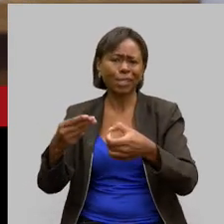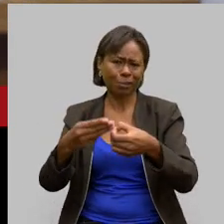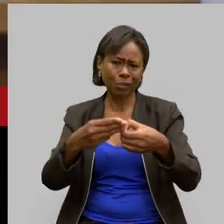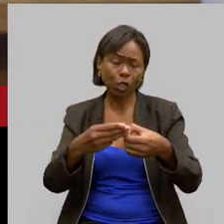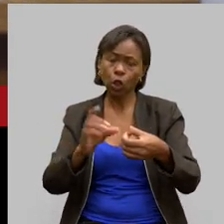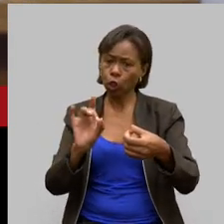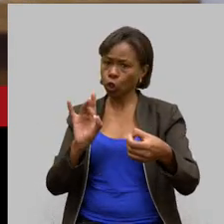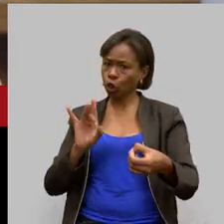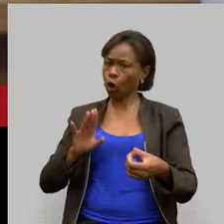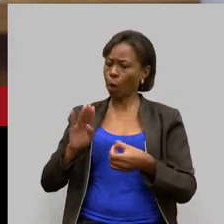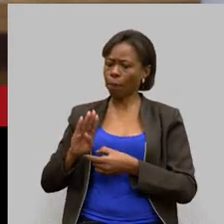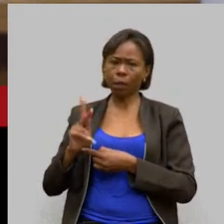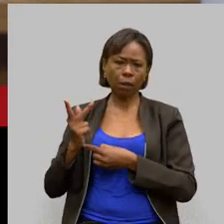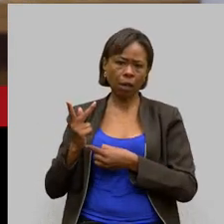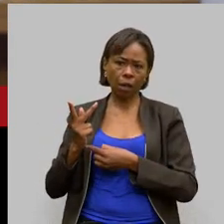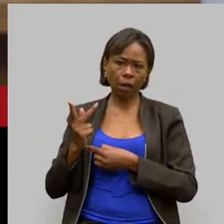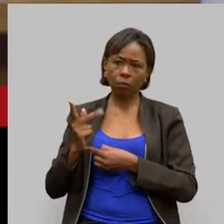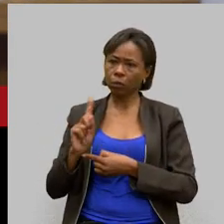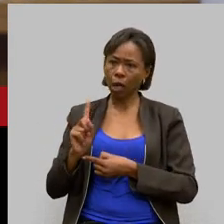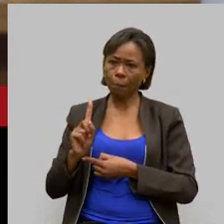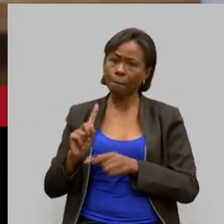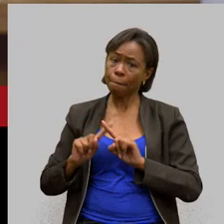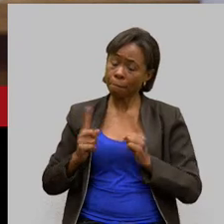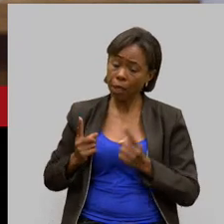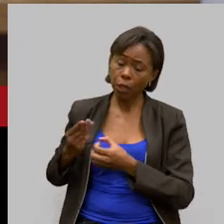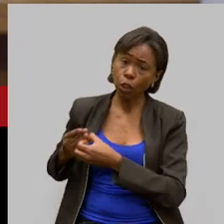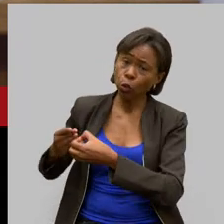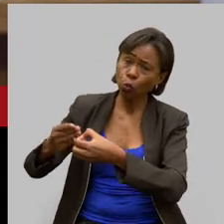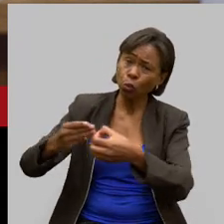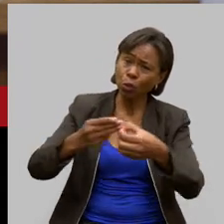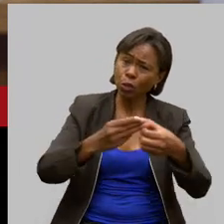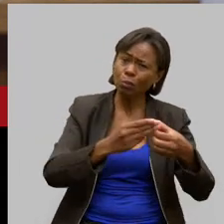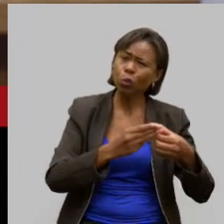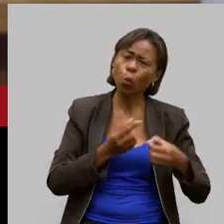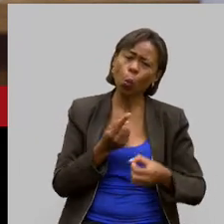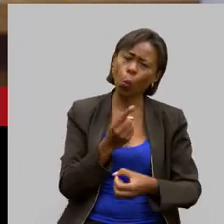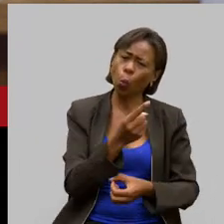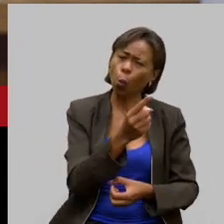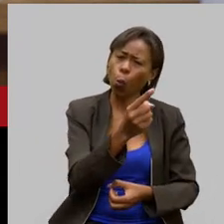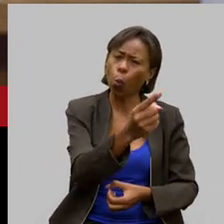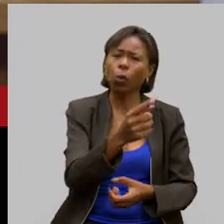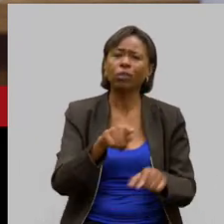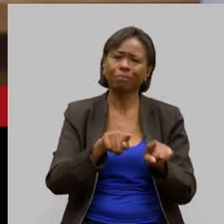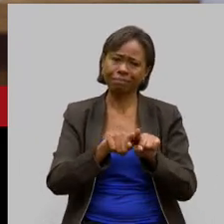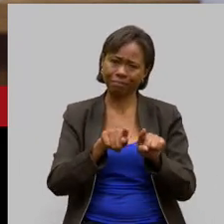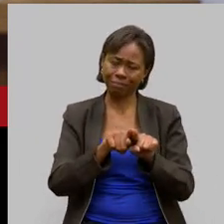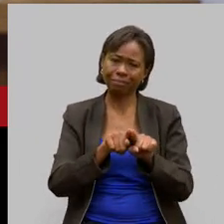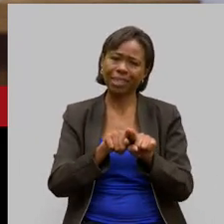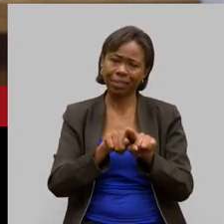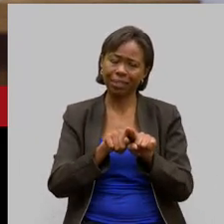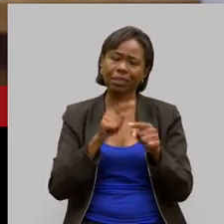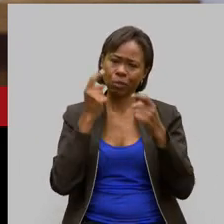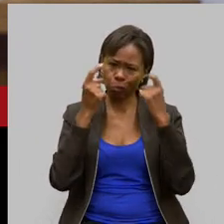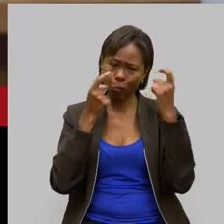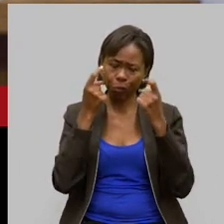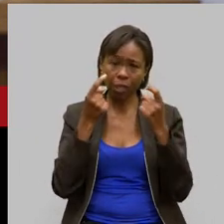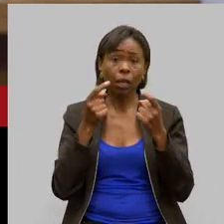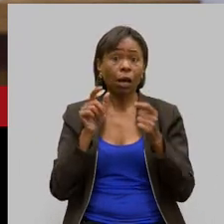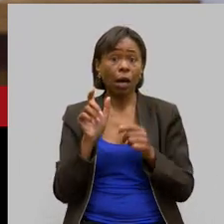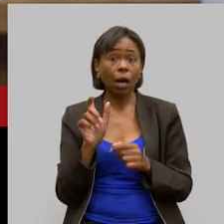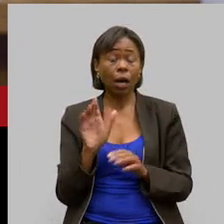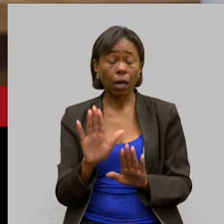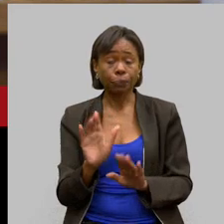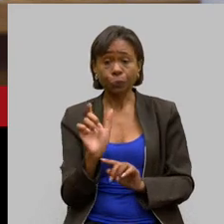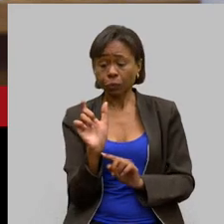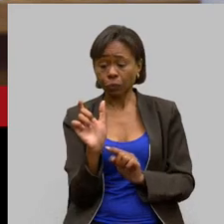Horizonte da região metropolitana mas aqueles municípios longe também né a cartida nós estamos aperfeiçoando Ai me desculpa